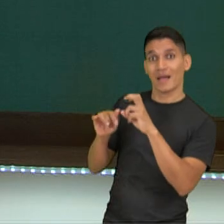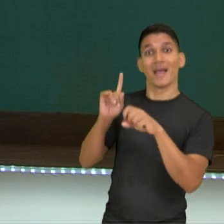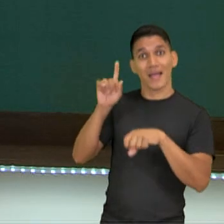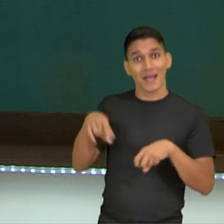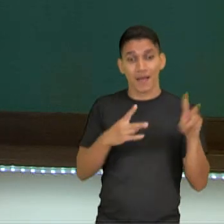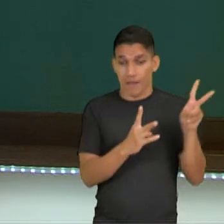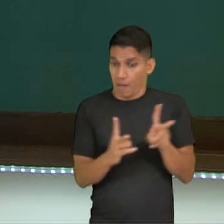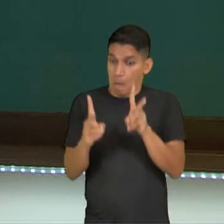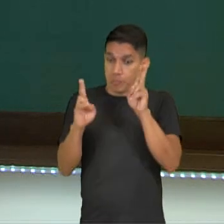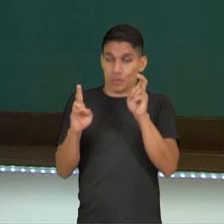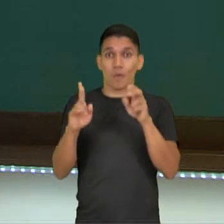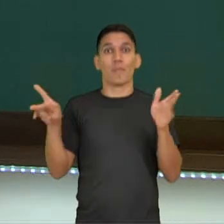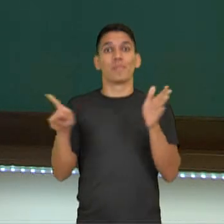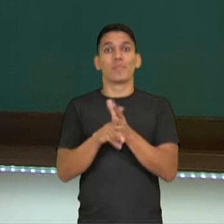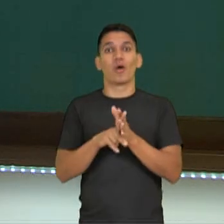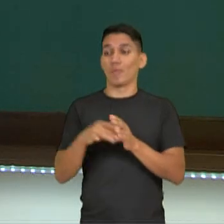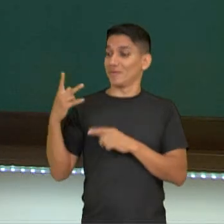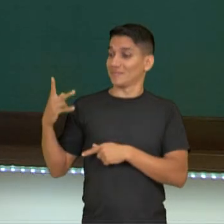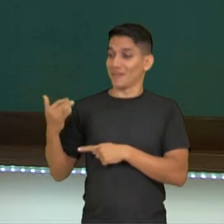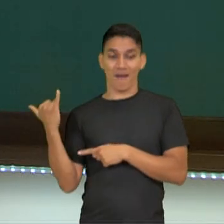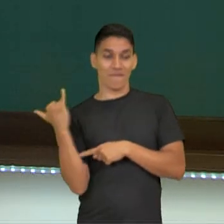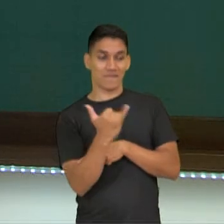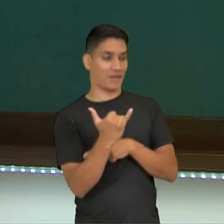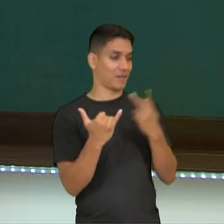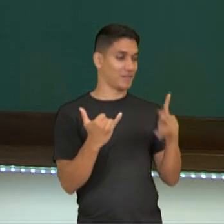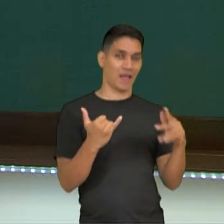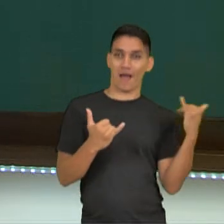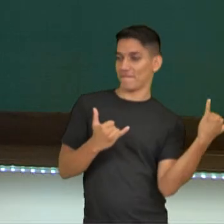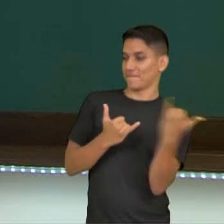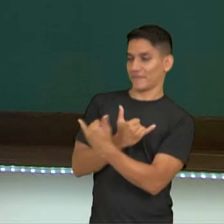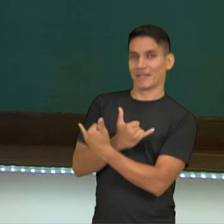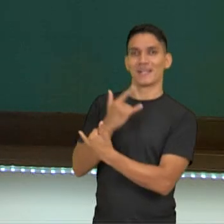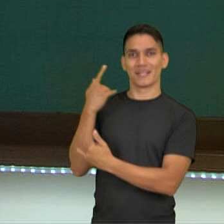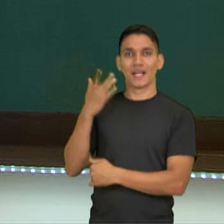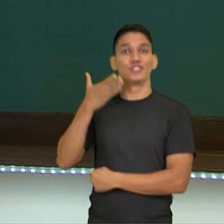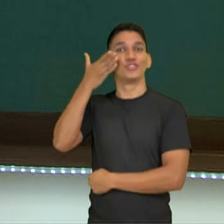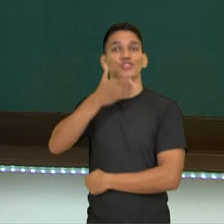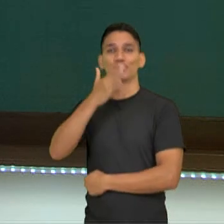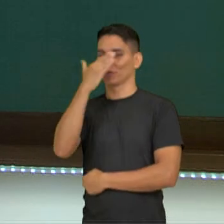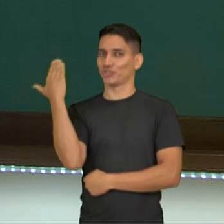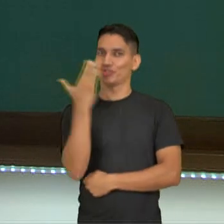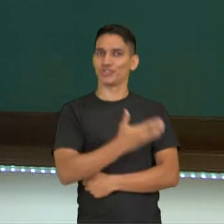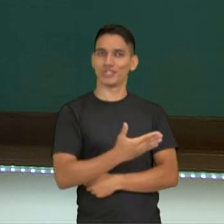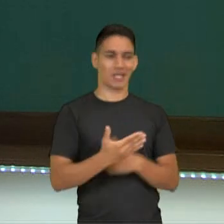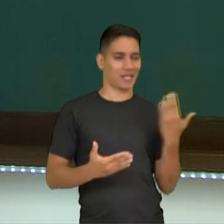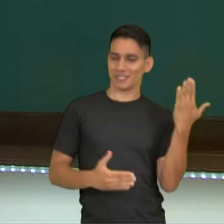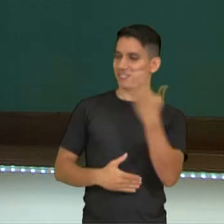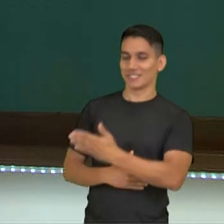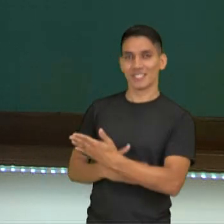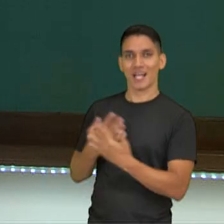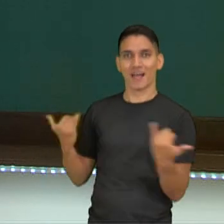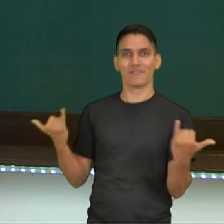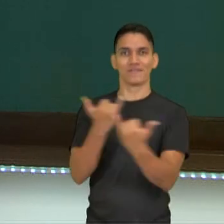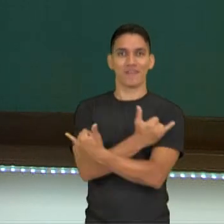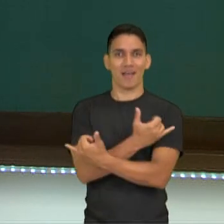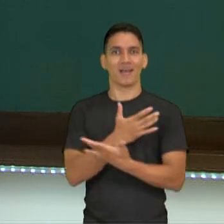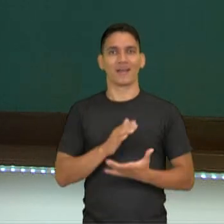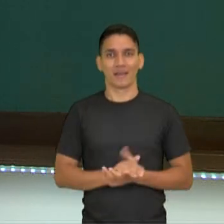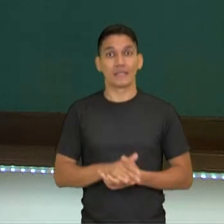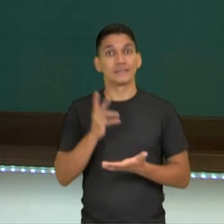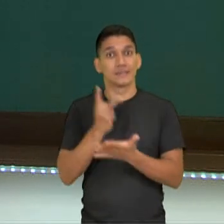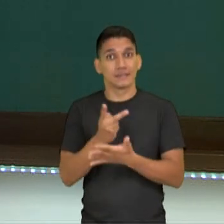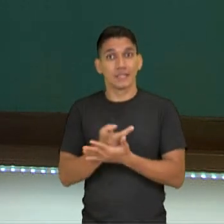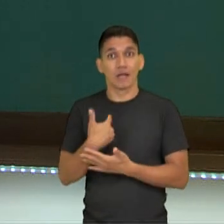uma citação que marca o discurso direto dos personagens, ou seja, a fala deles. Então, sempre que eu quero marcar